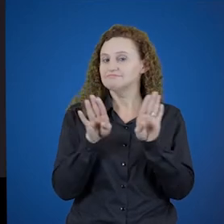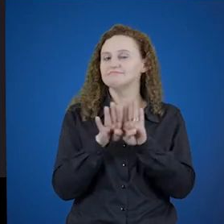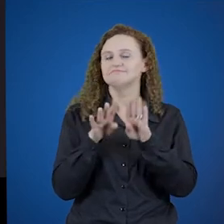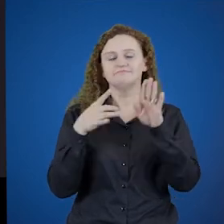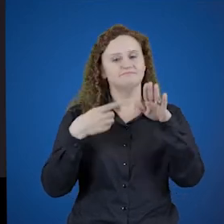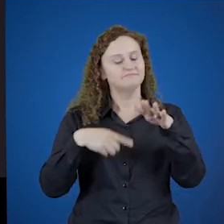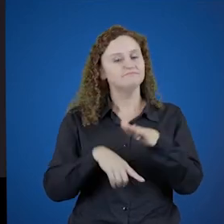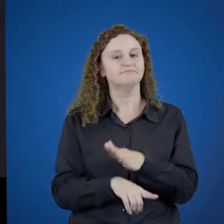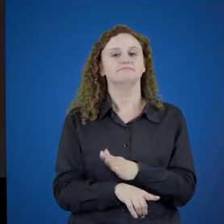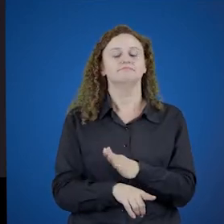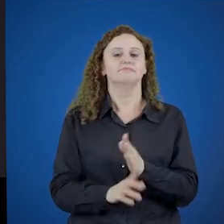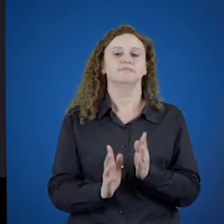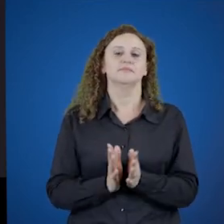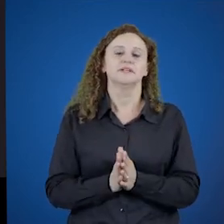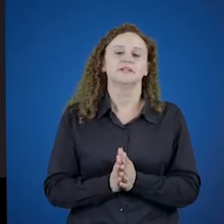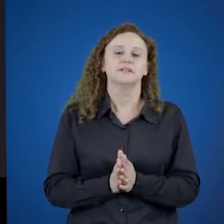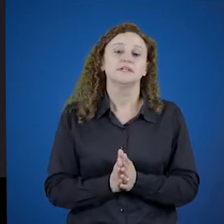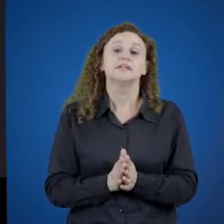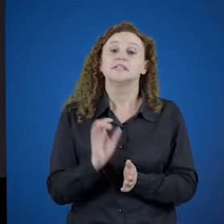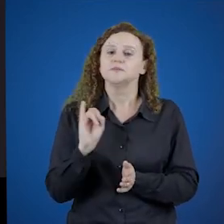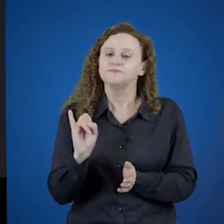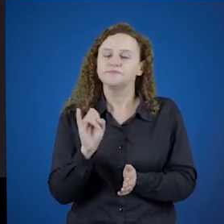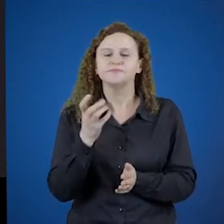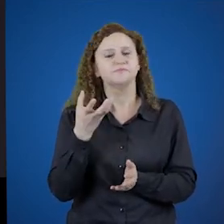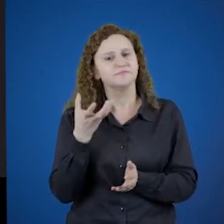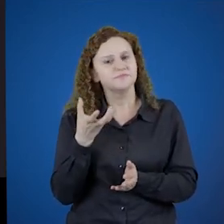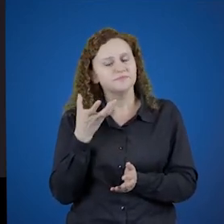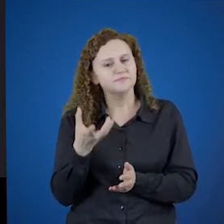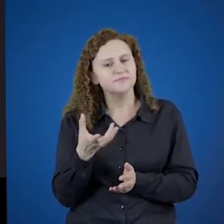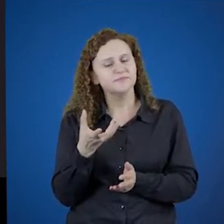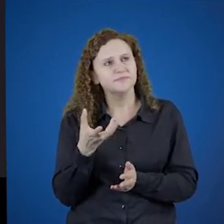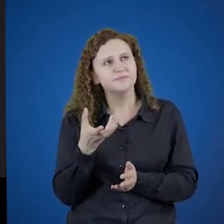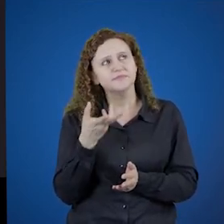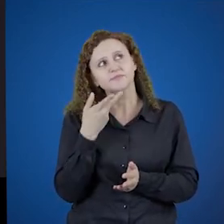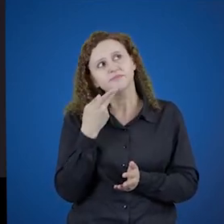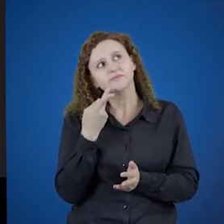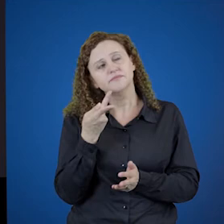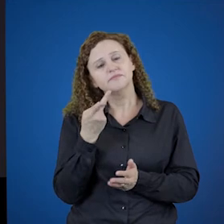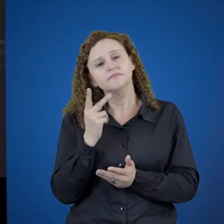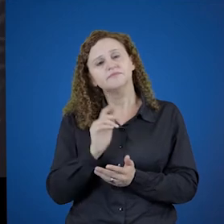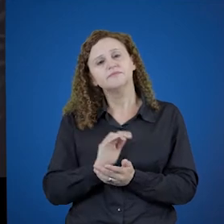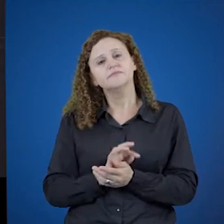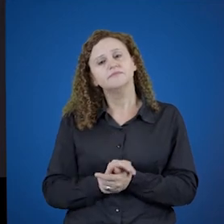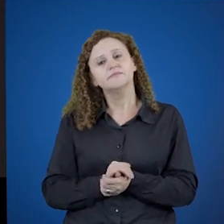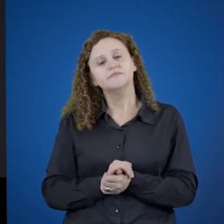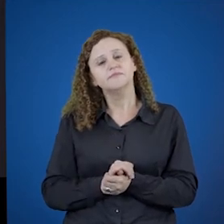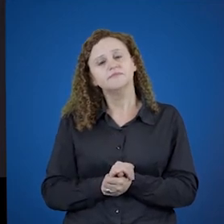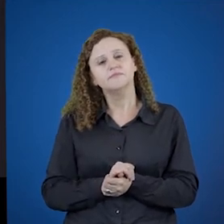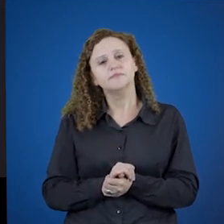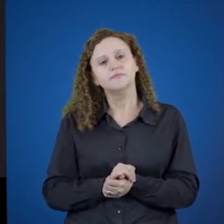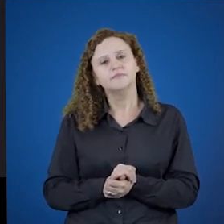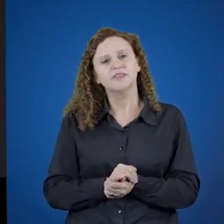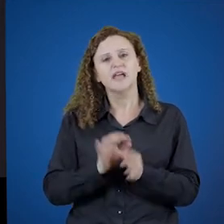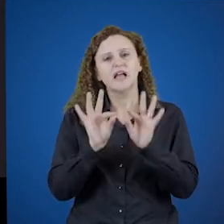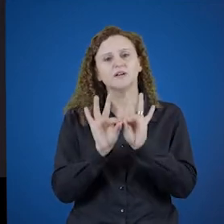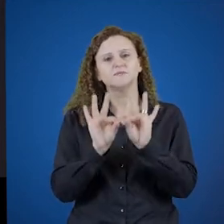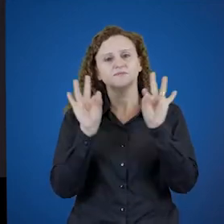neutro da segunda declinação então se eu quero dizer é